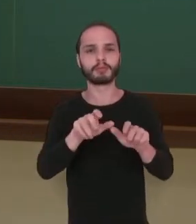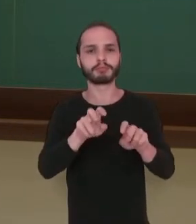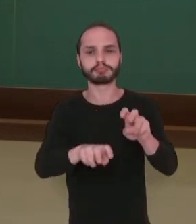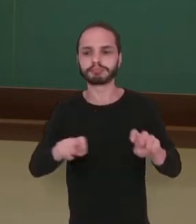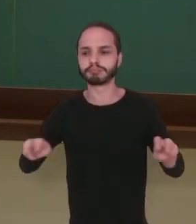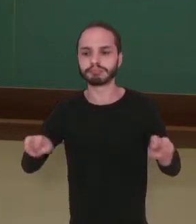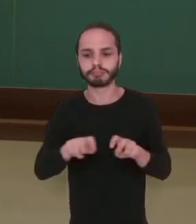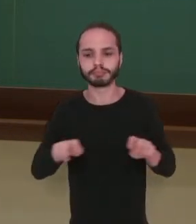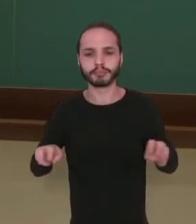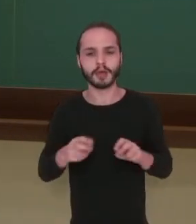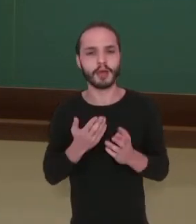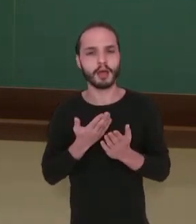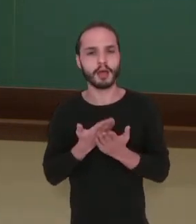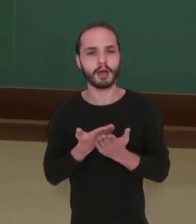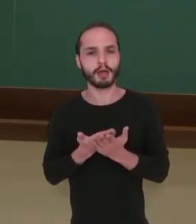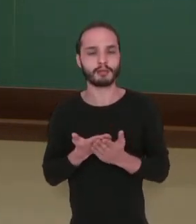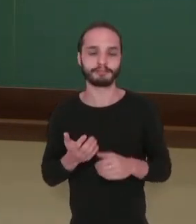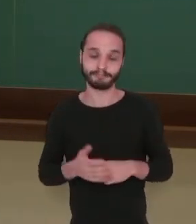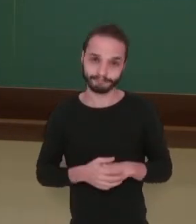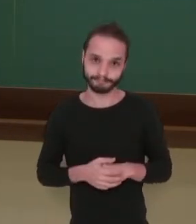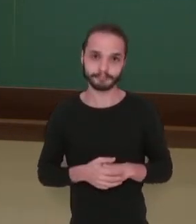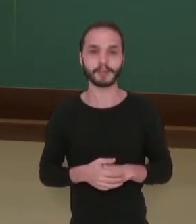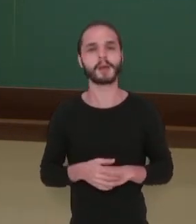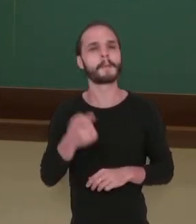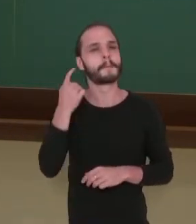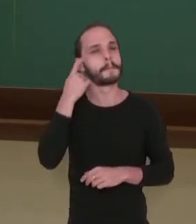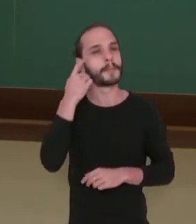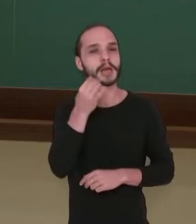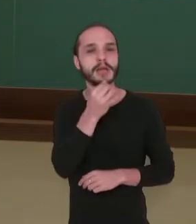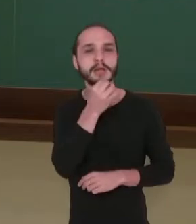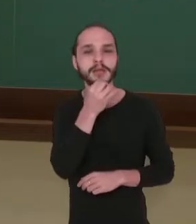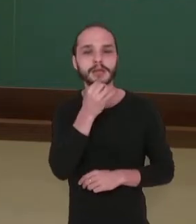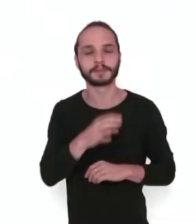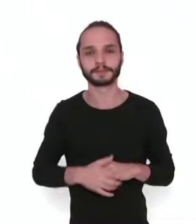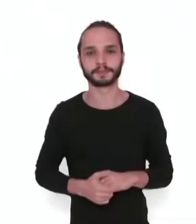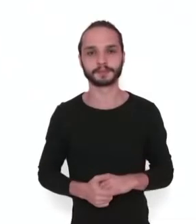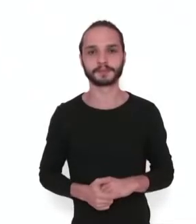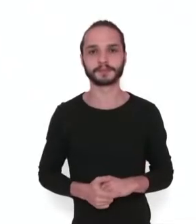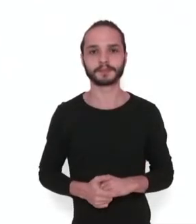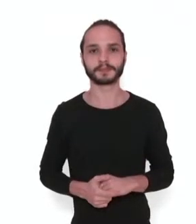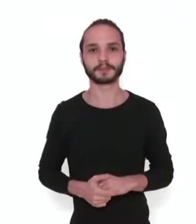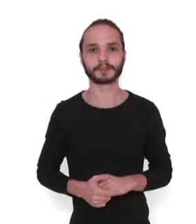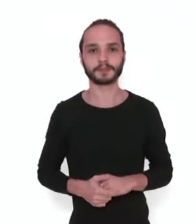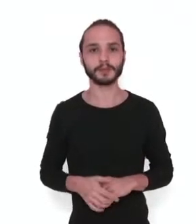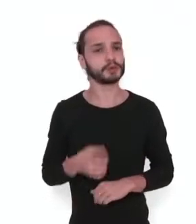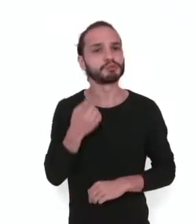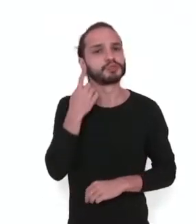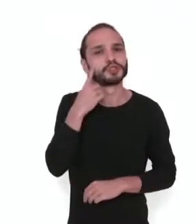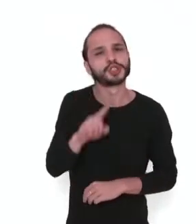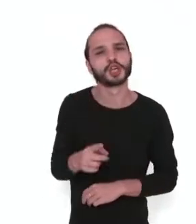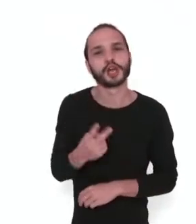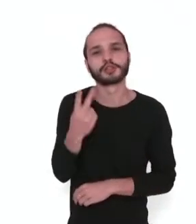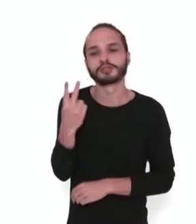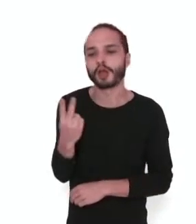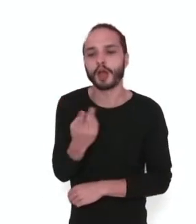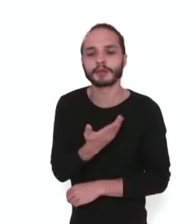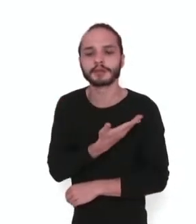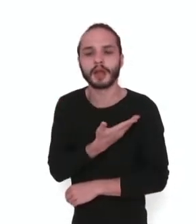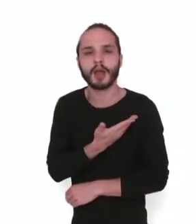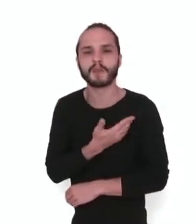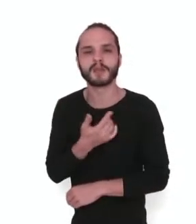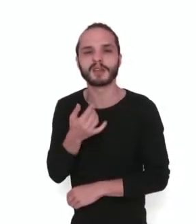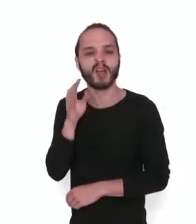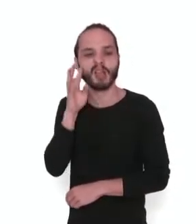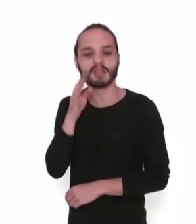turma. Pense você na seguinte situação. Um determinado dia, 2 coleguinhas resolveram matar a